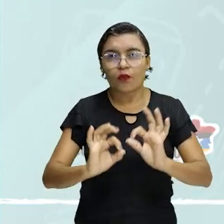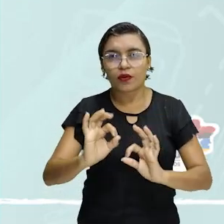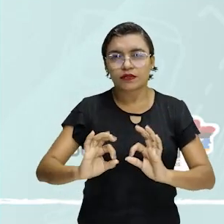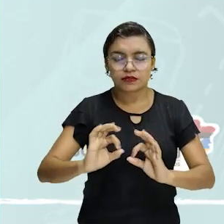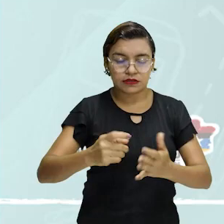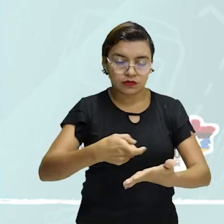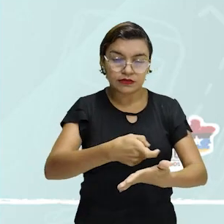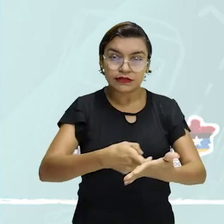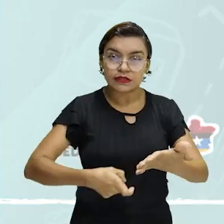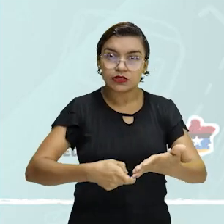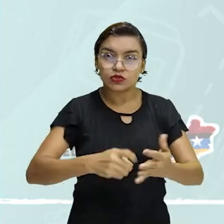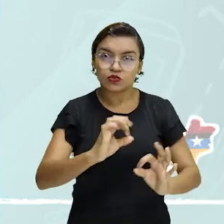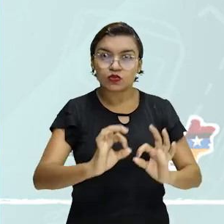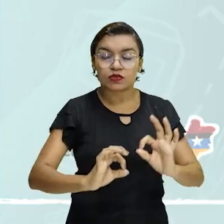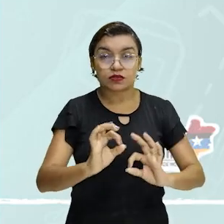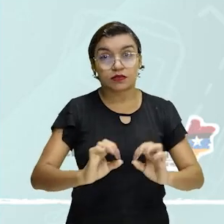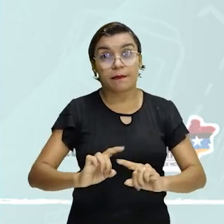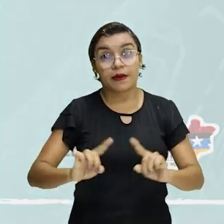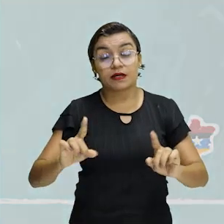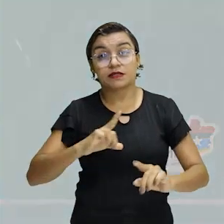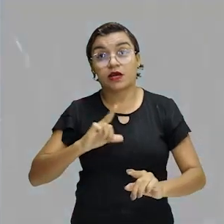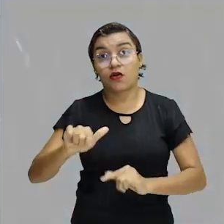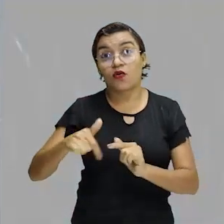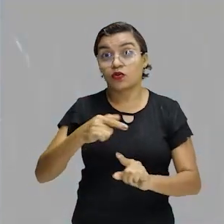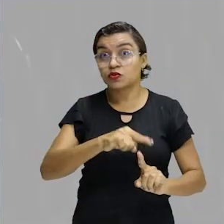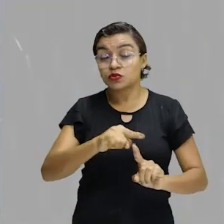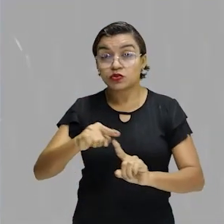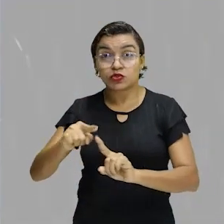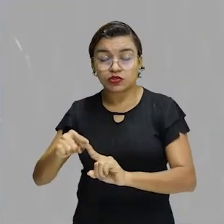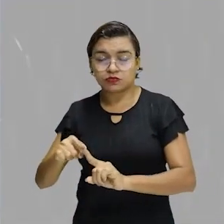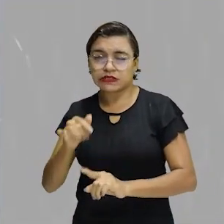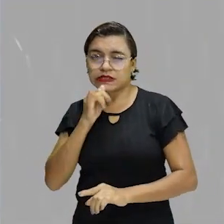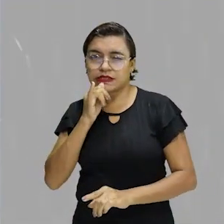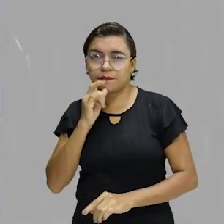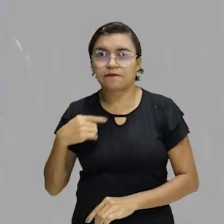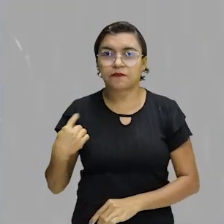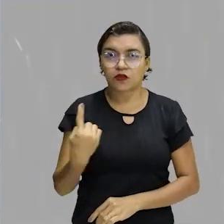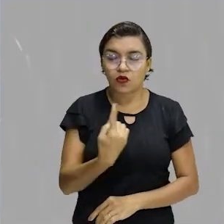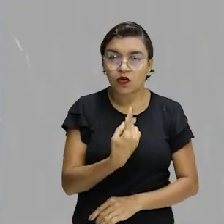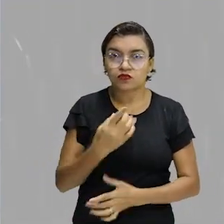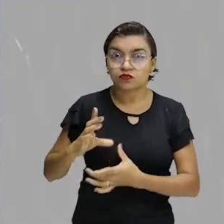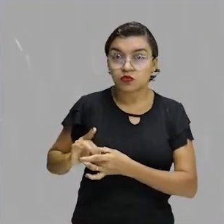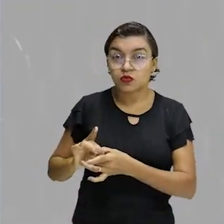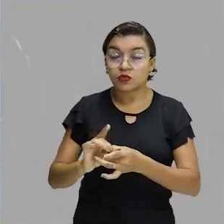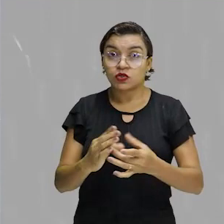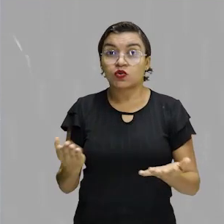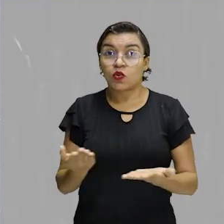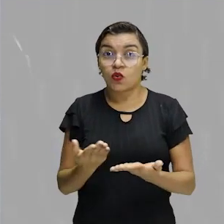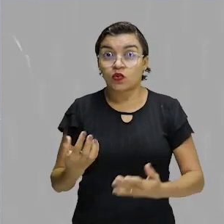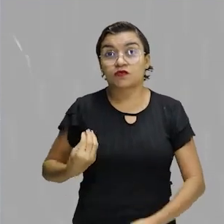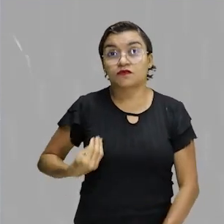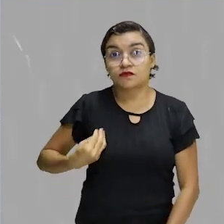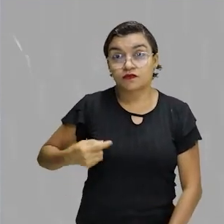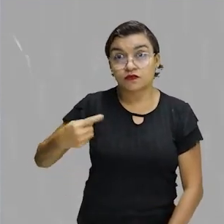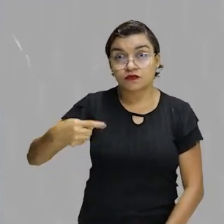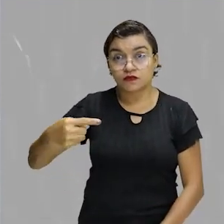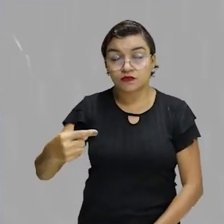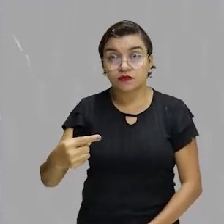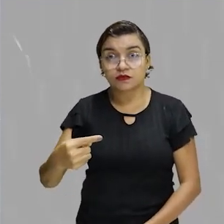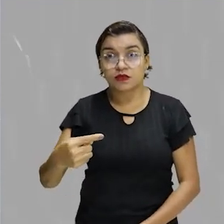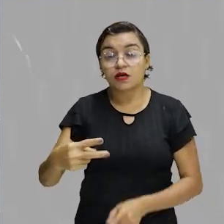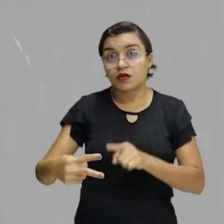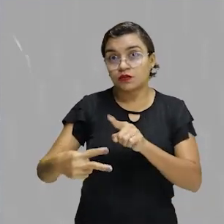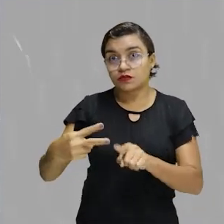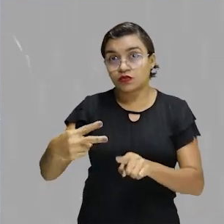existem alguns estilos que são normalmente mencionados. No nosso contexto de hoje, que nós vamos falar de rotina, eu separei dois